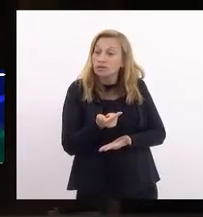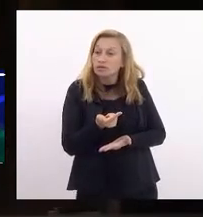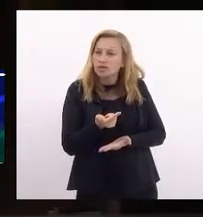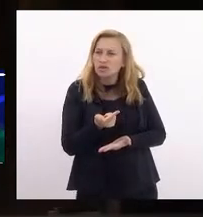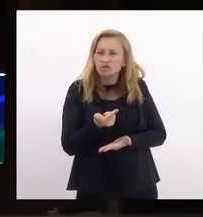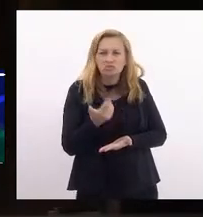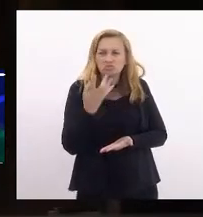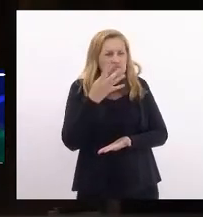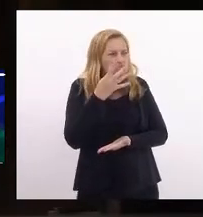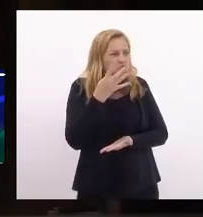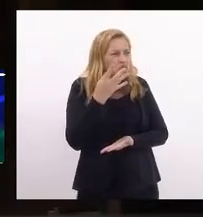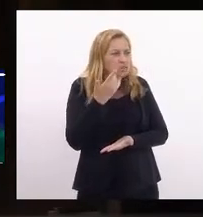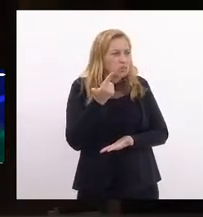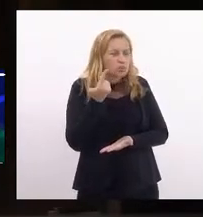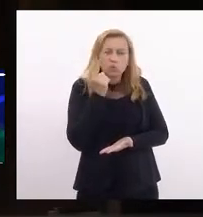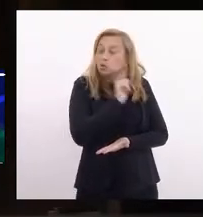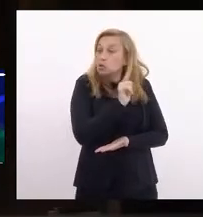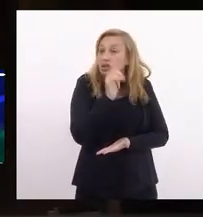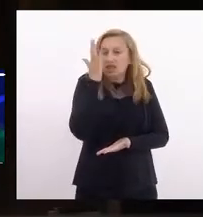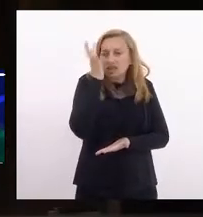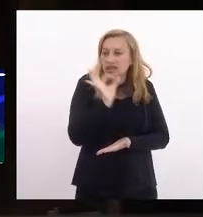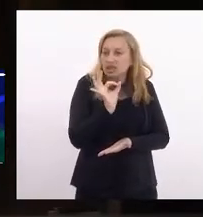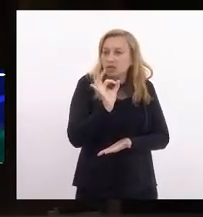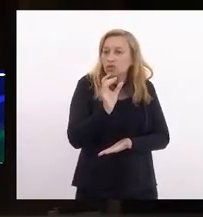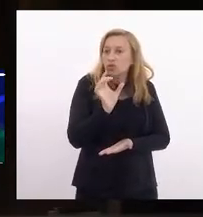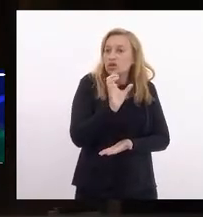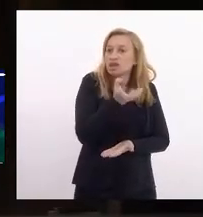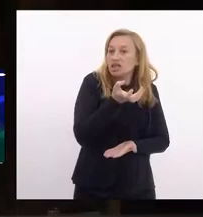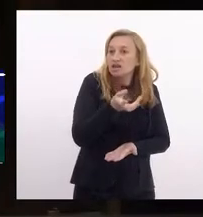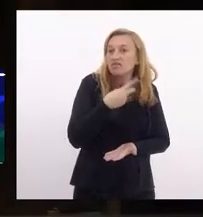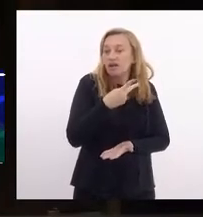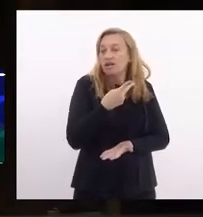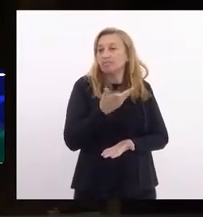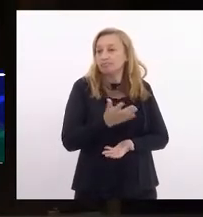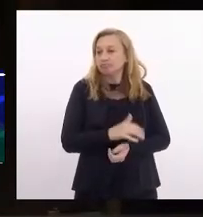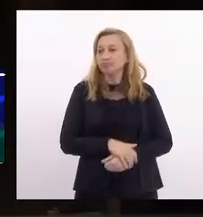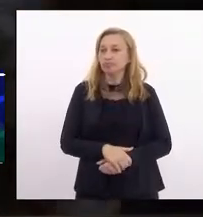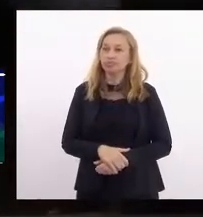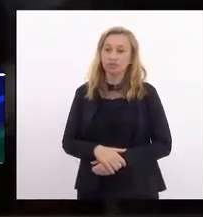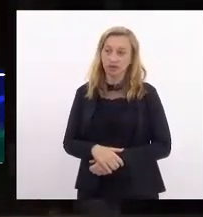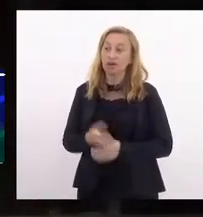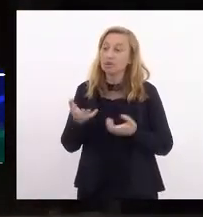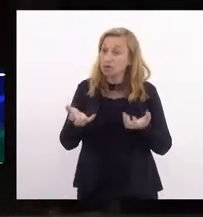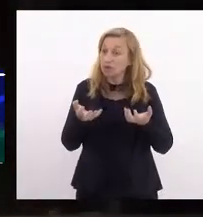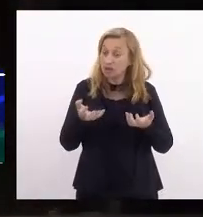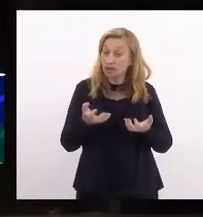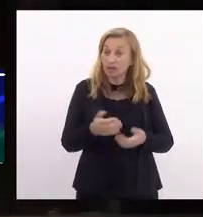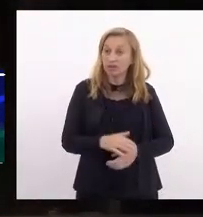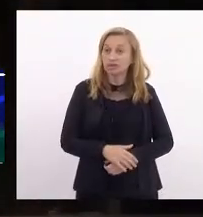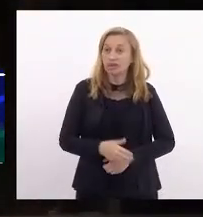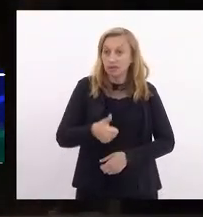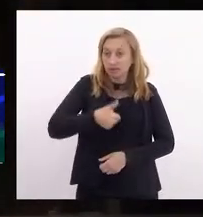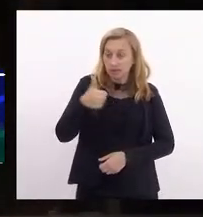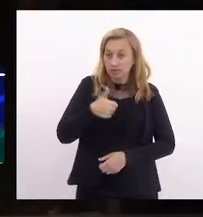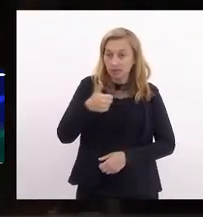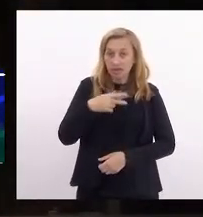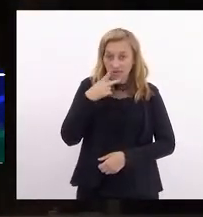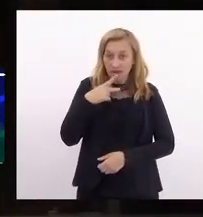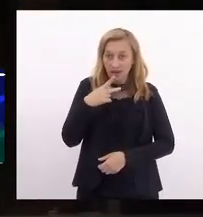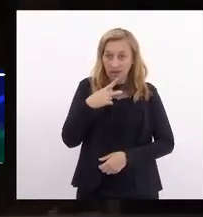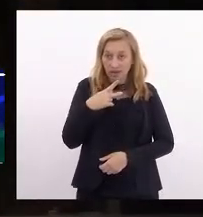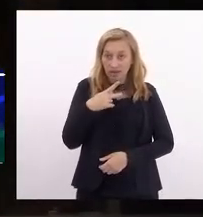e eu não consegui entender exatamente o que queriam dizer Ah mas eu queria que as minhas primeiras palavras